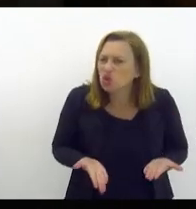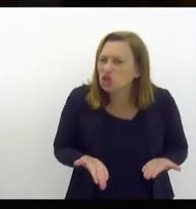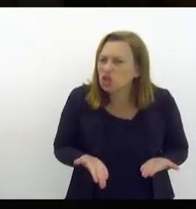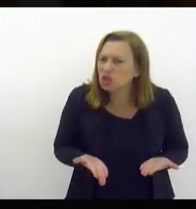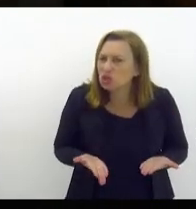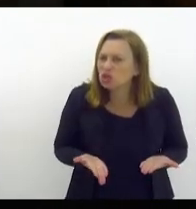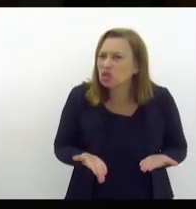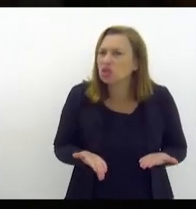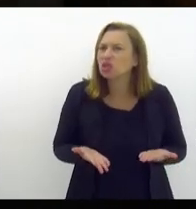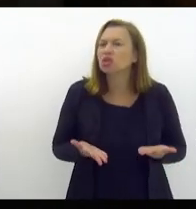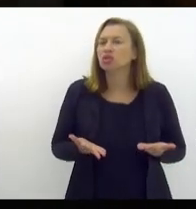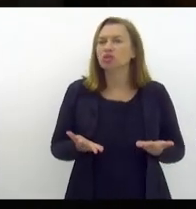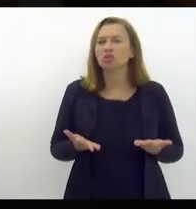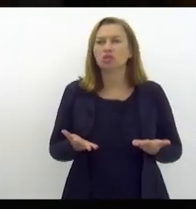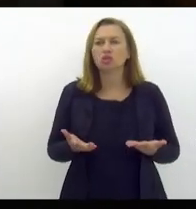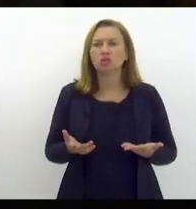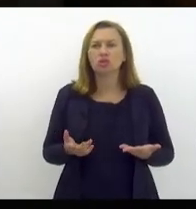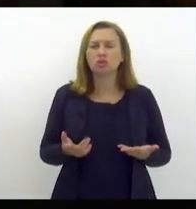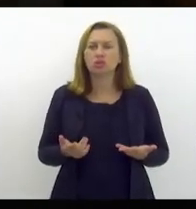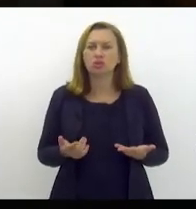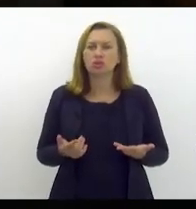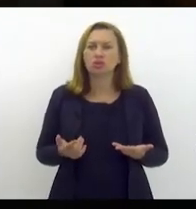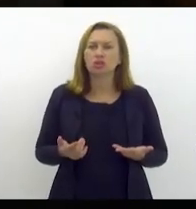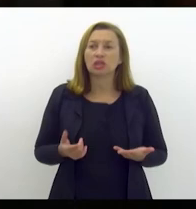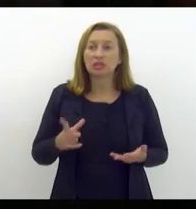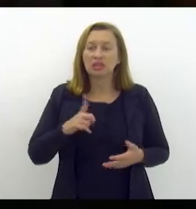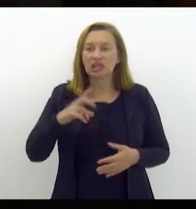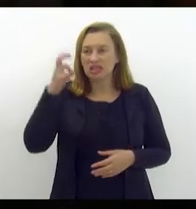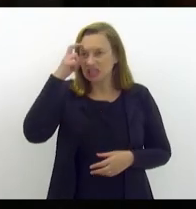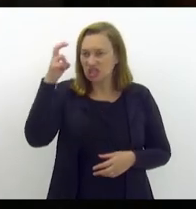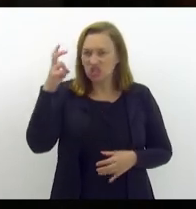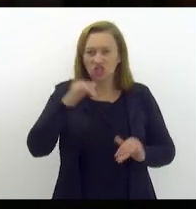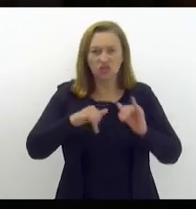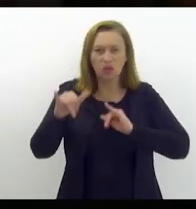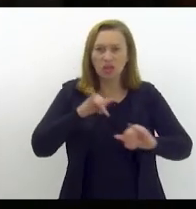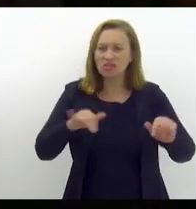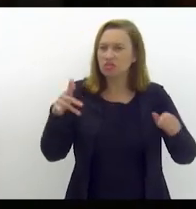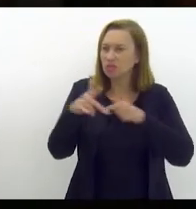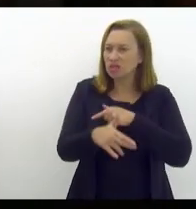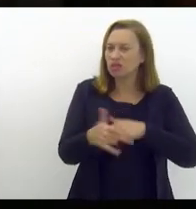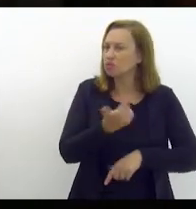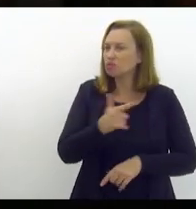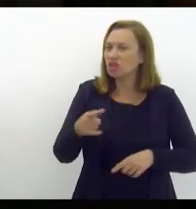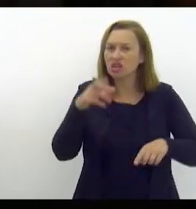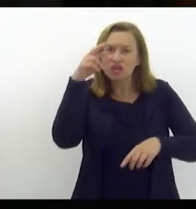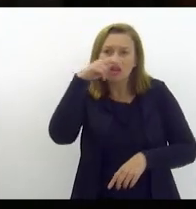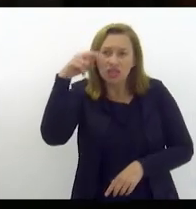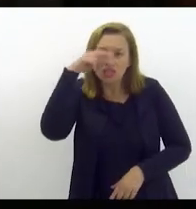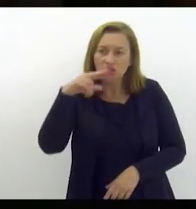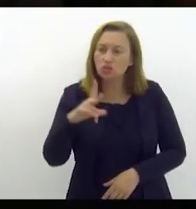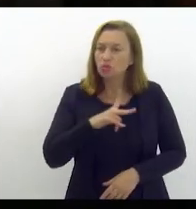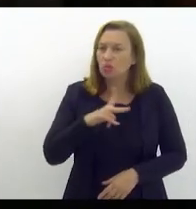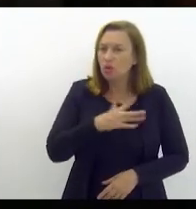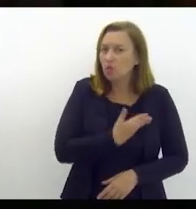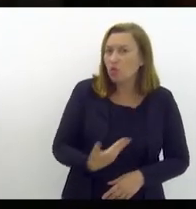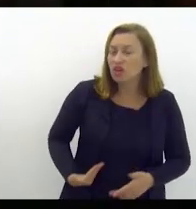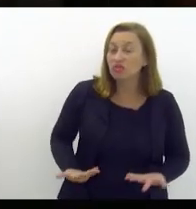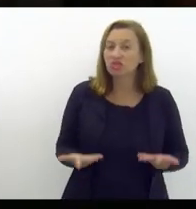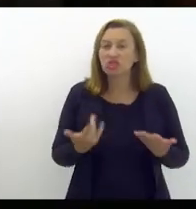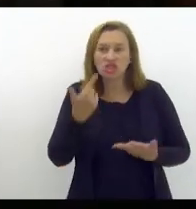estamos preteridos de ter inteligência e informação, porque não há investigação do próprio governo. A gente